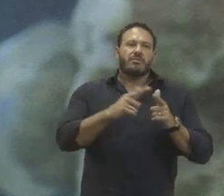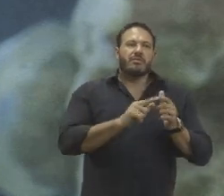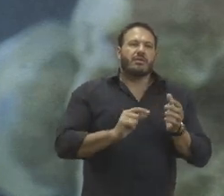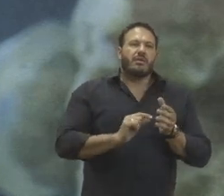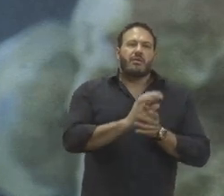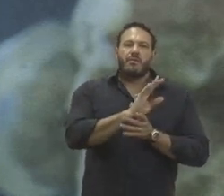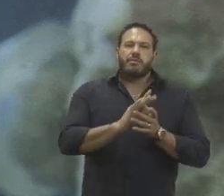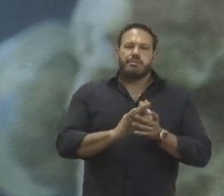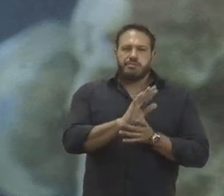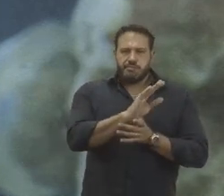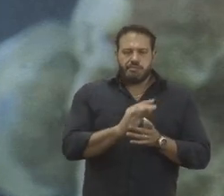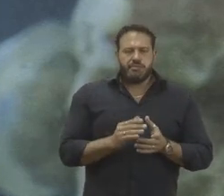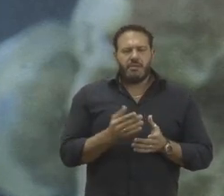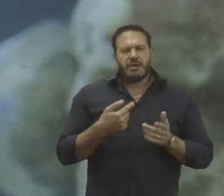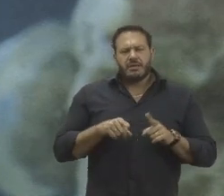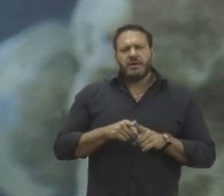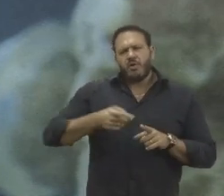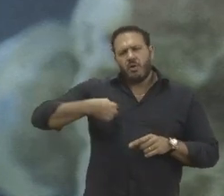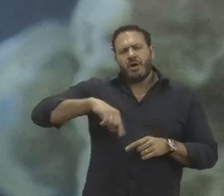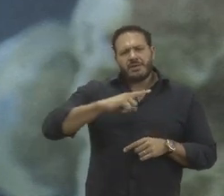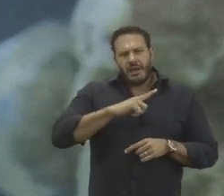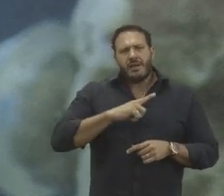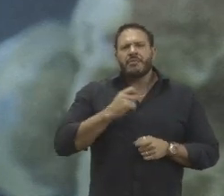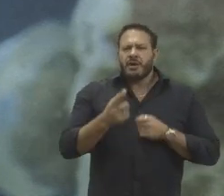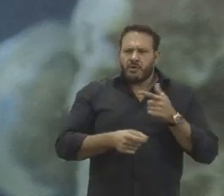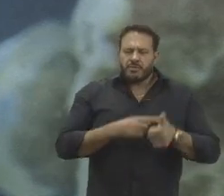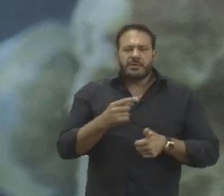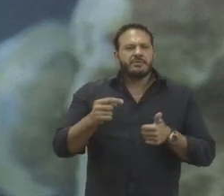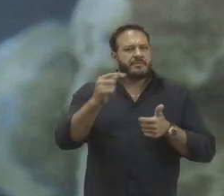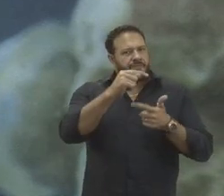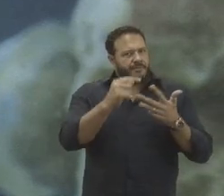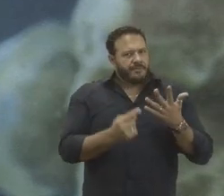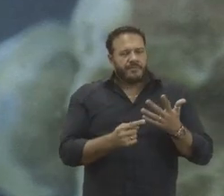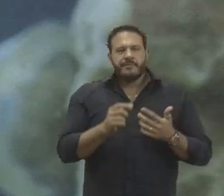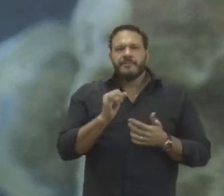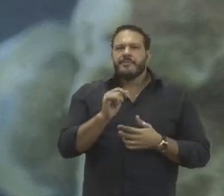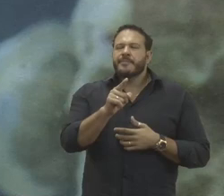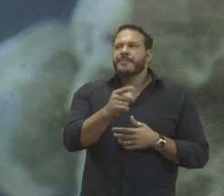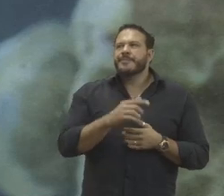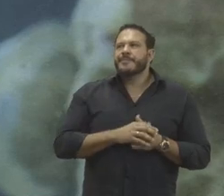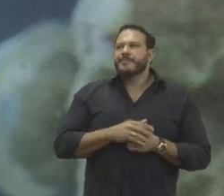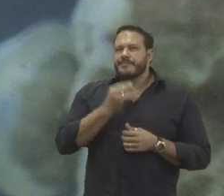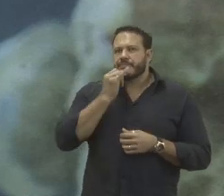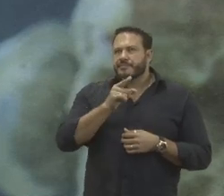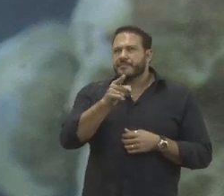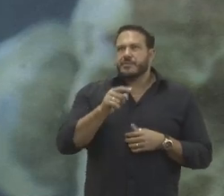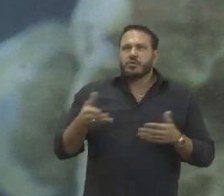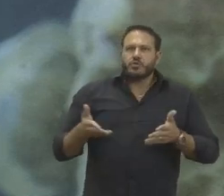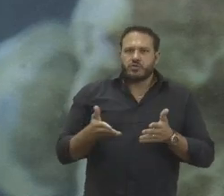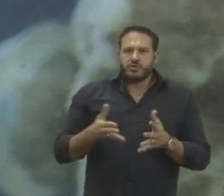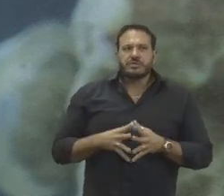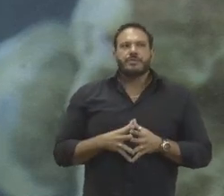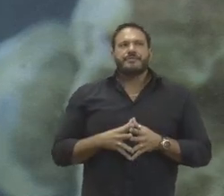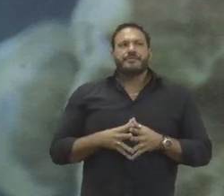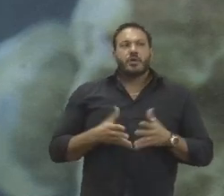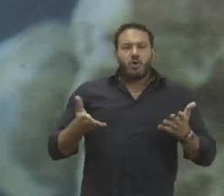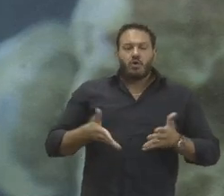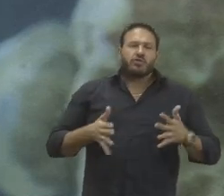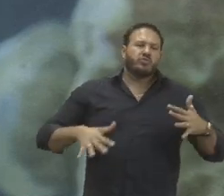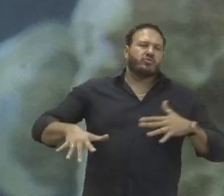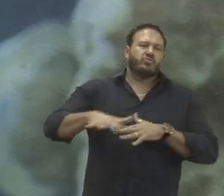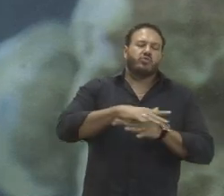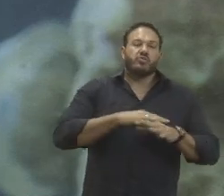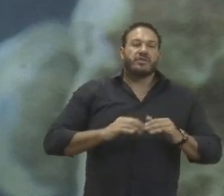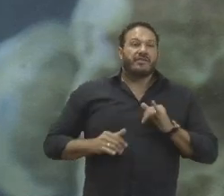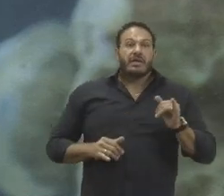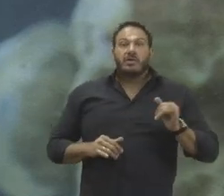gases então aí temos algumas questões eh se você hoje né o mundo falasse assim